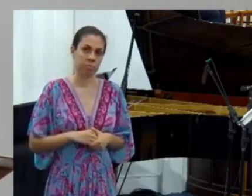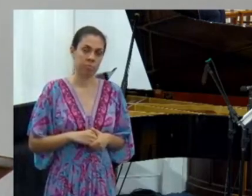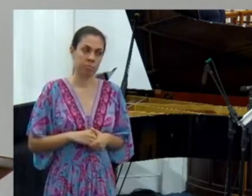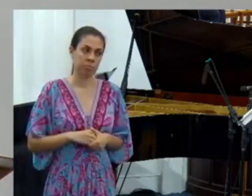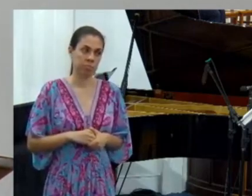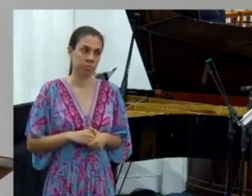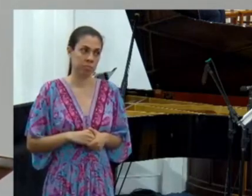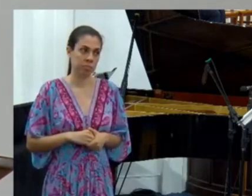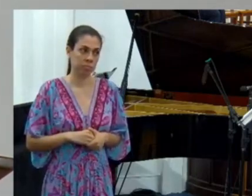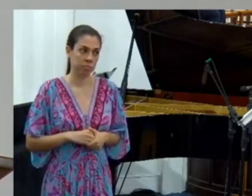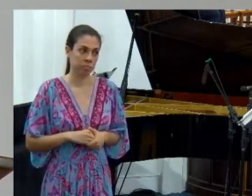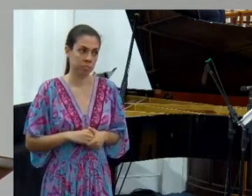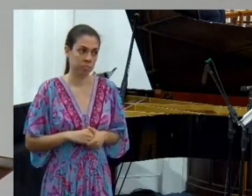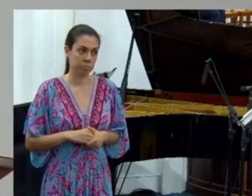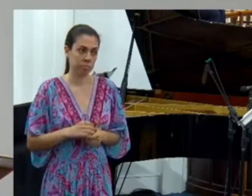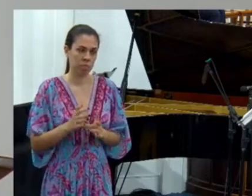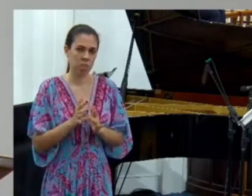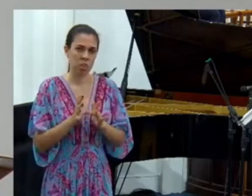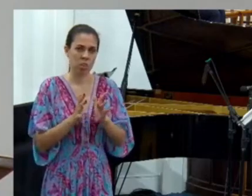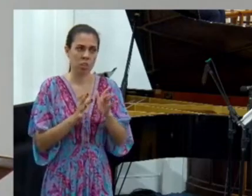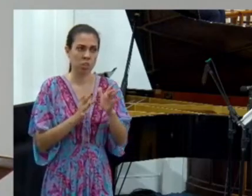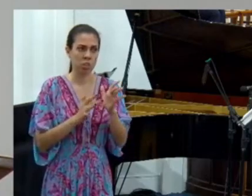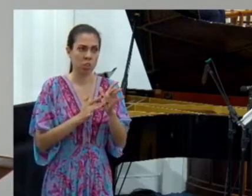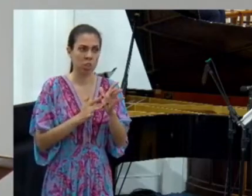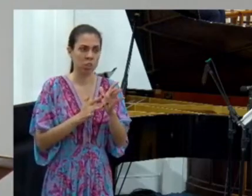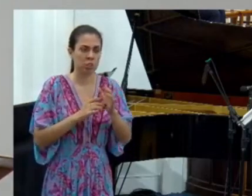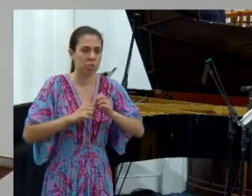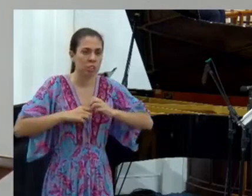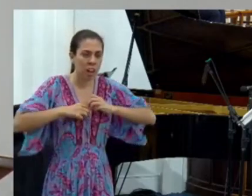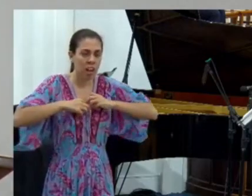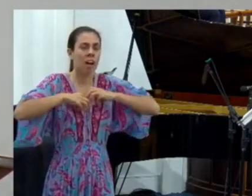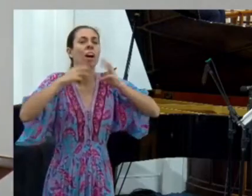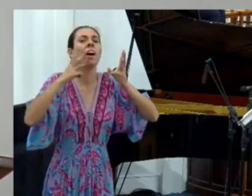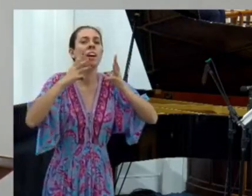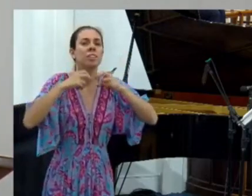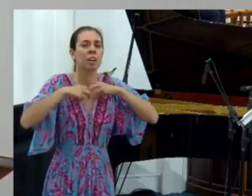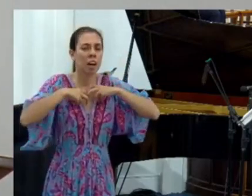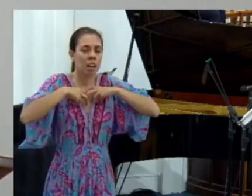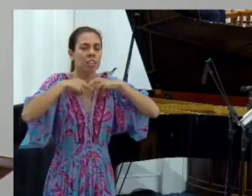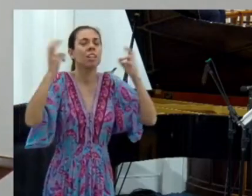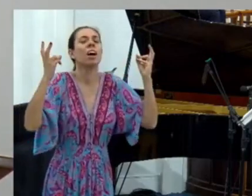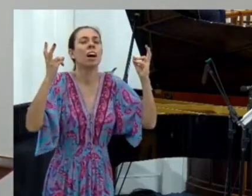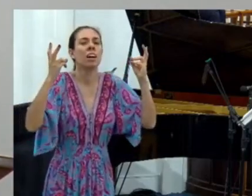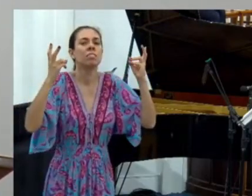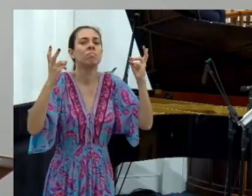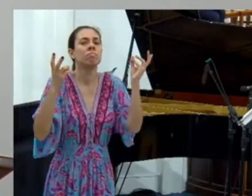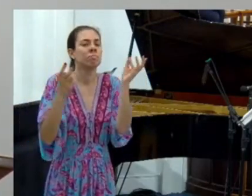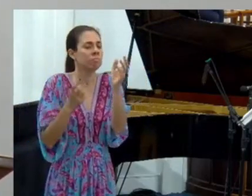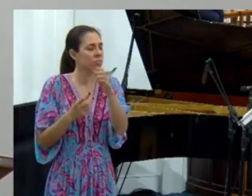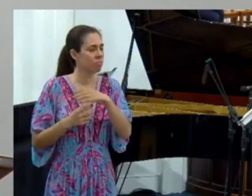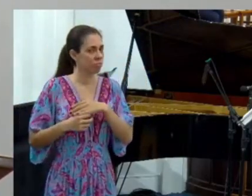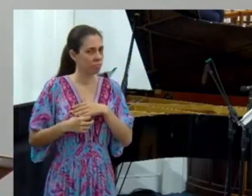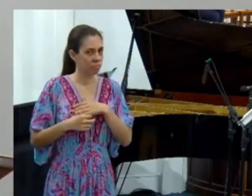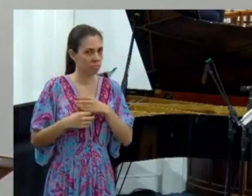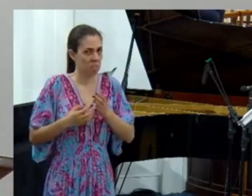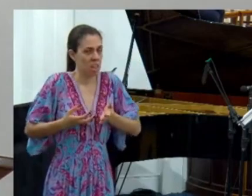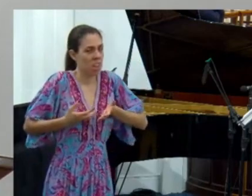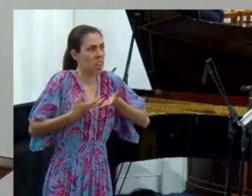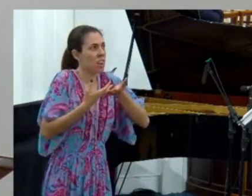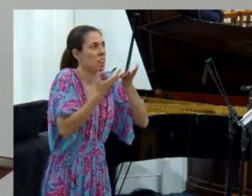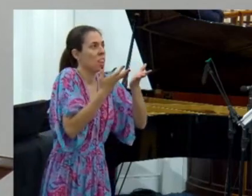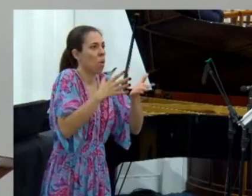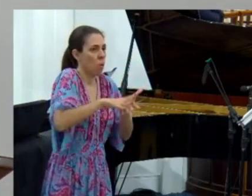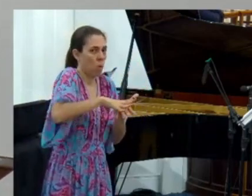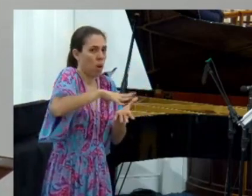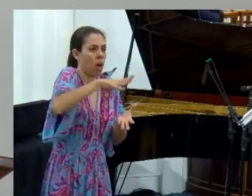E Jesus, clamando outra vez em alta voz, entregou o Espírito. Essa é a